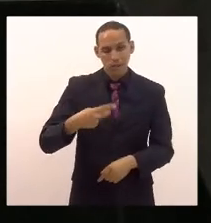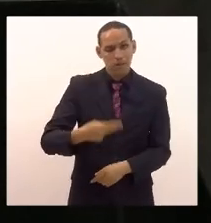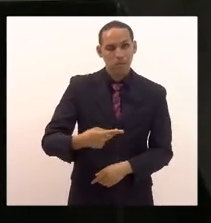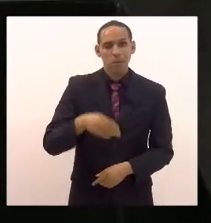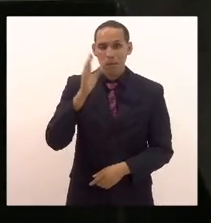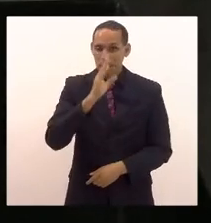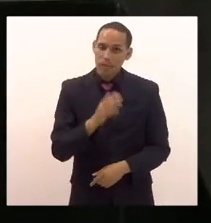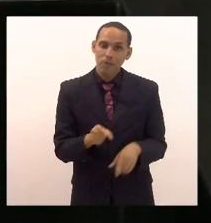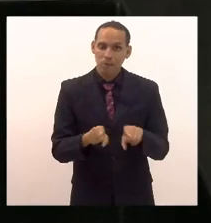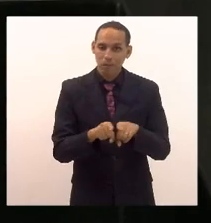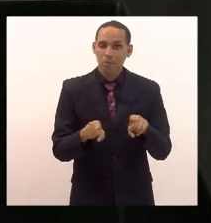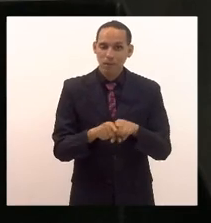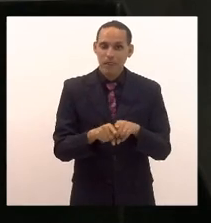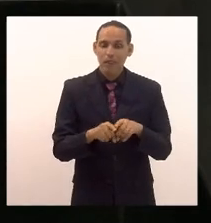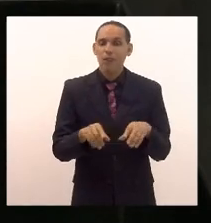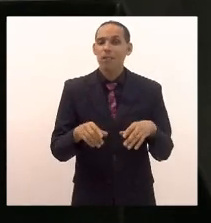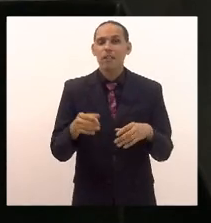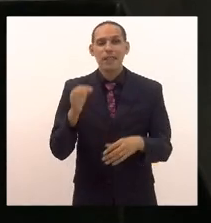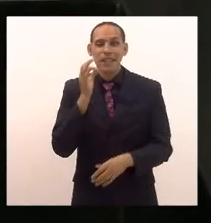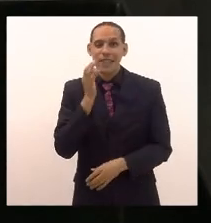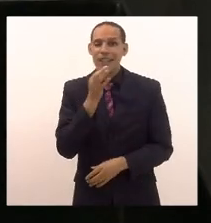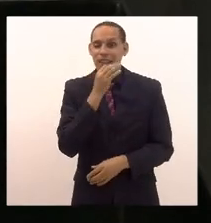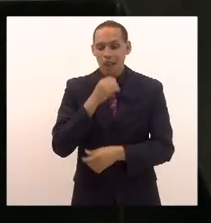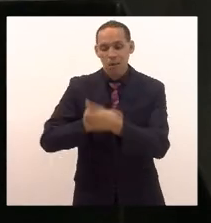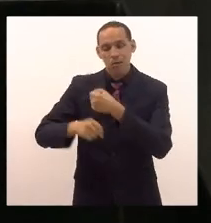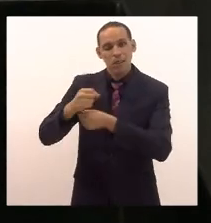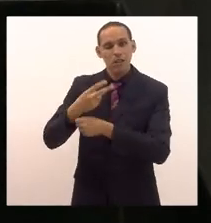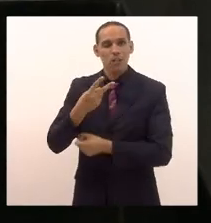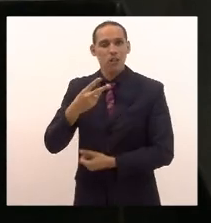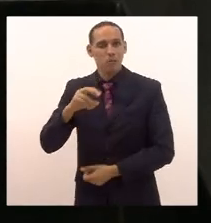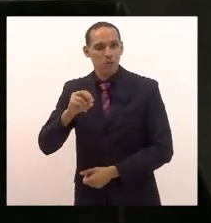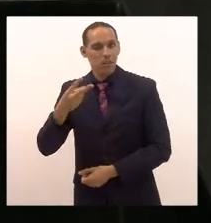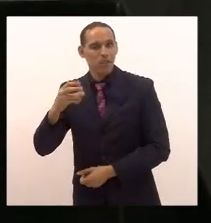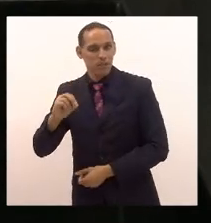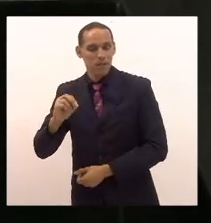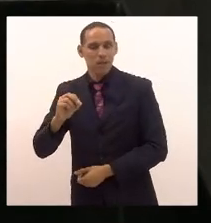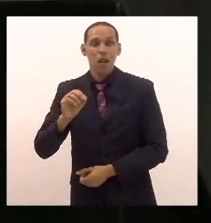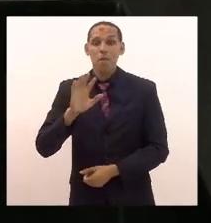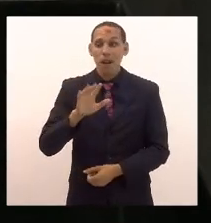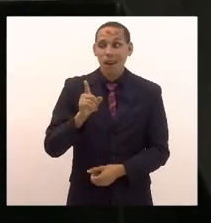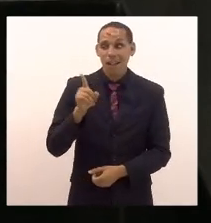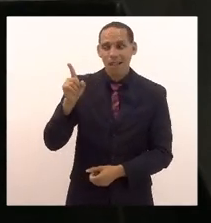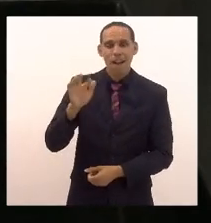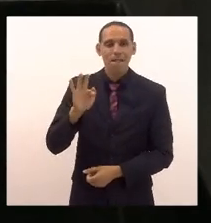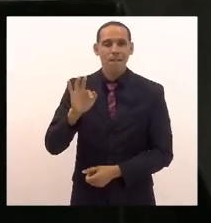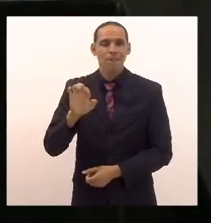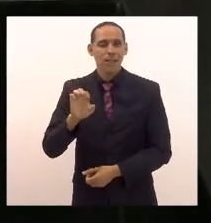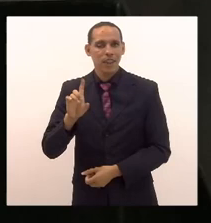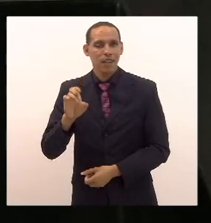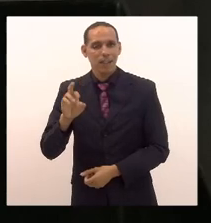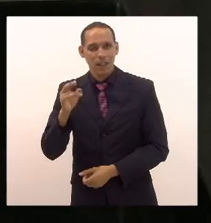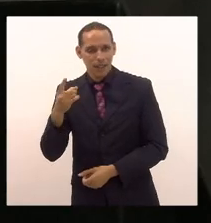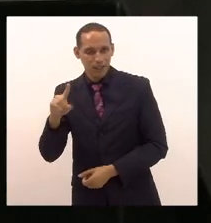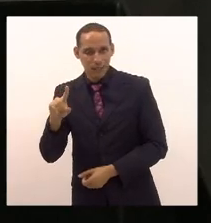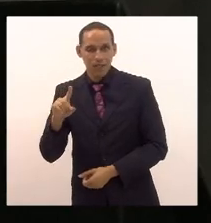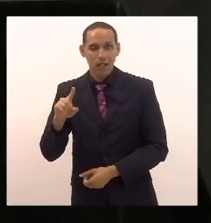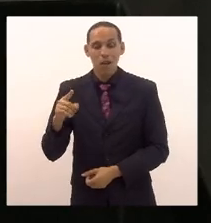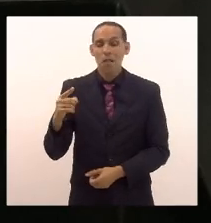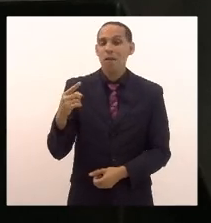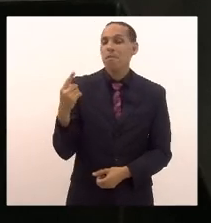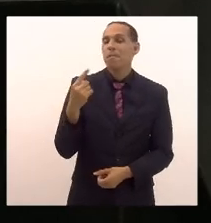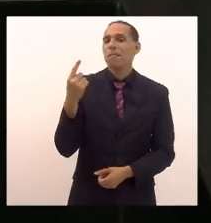em setembro de 2020 a Federação dos Estados Unidos celebrou o ineditismo